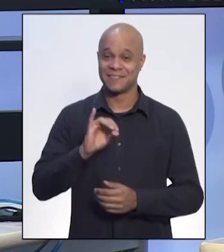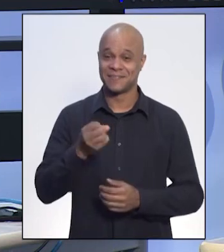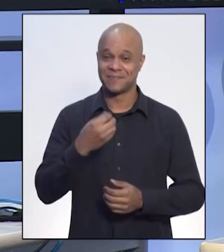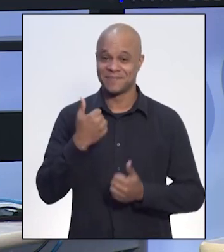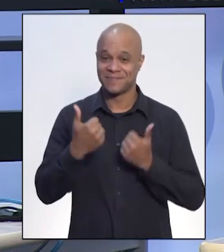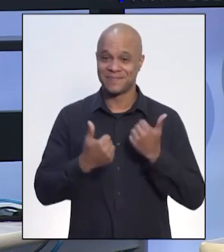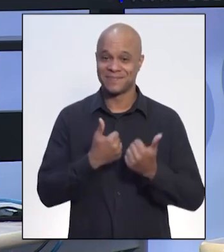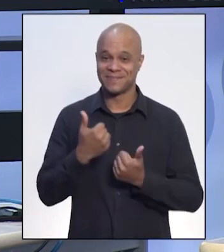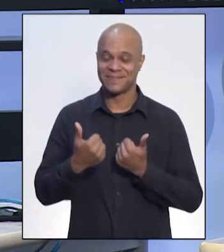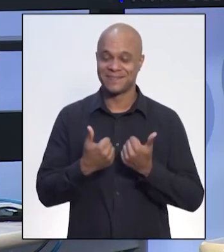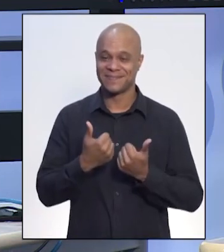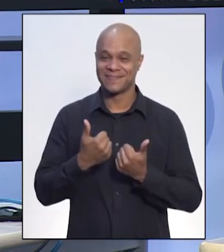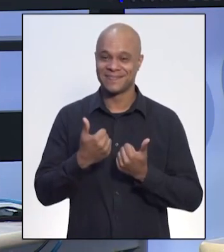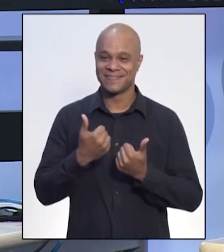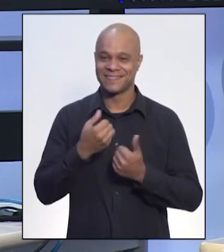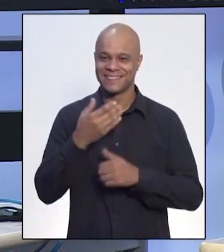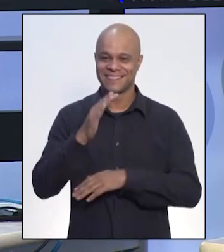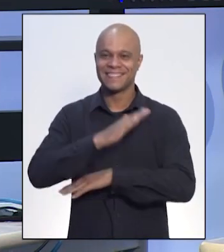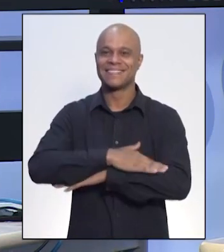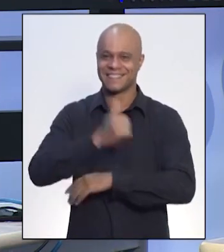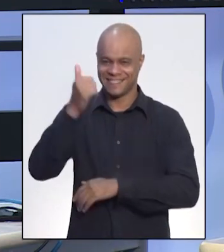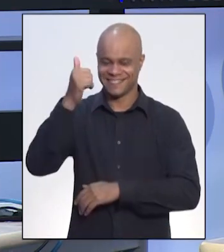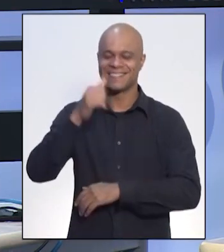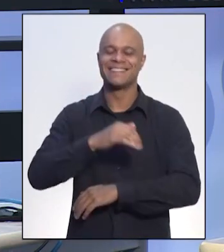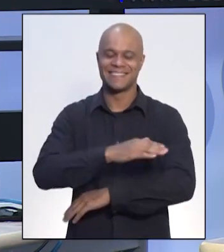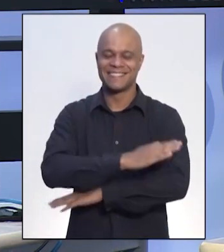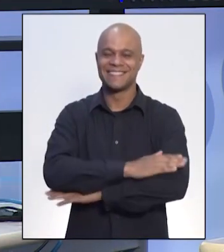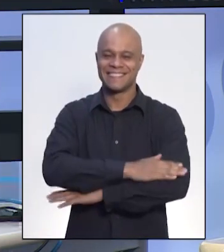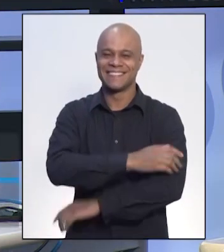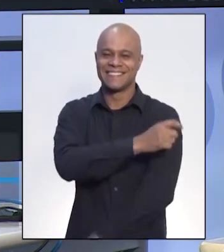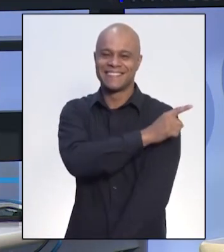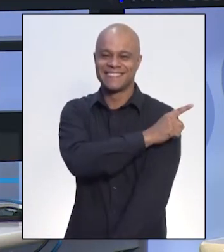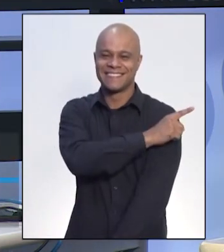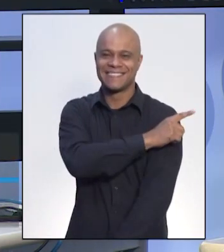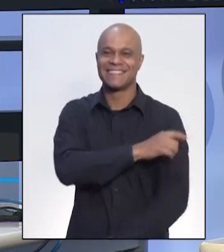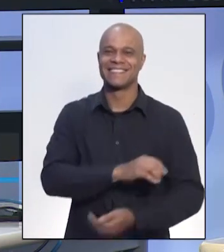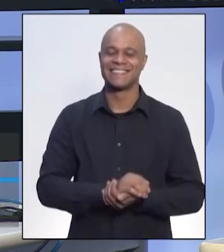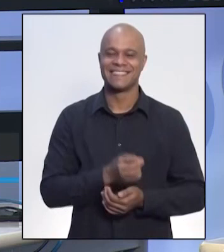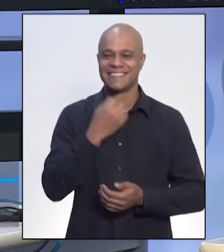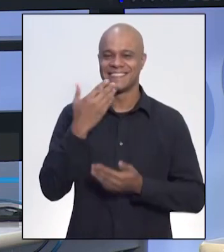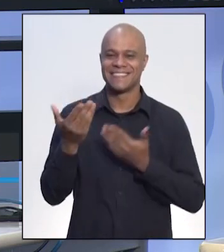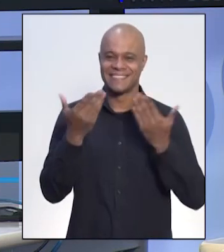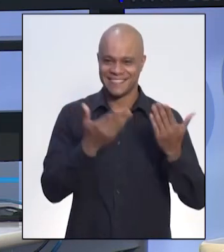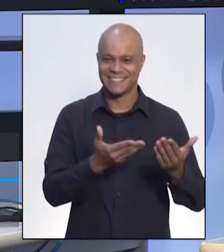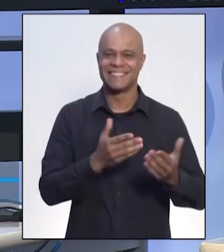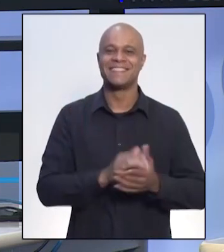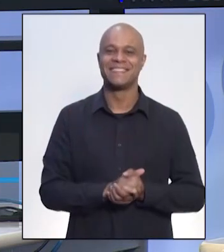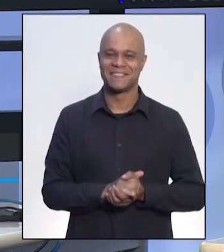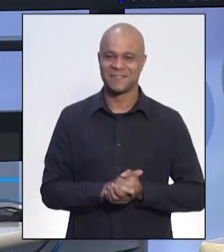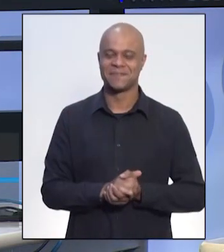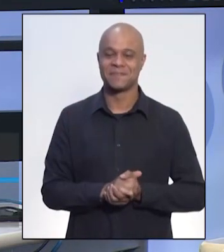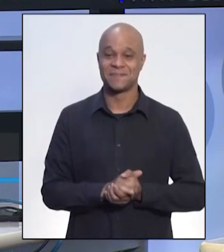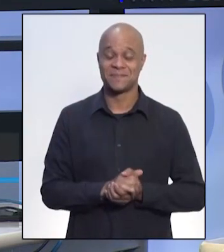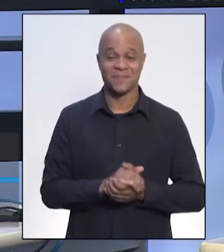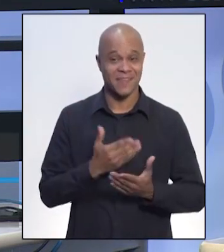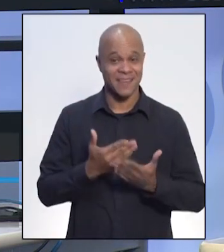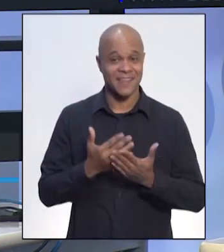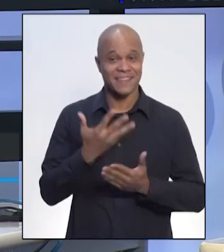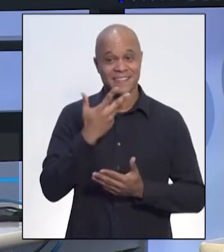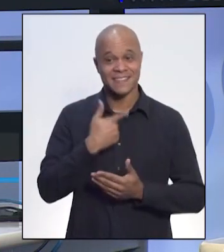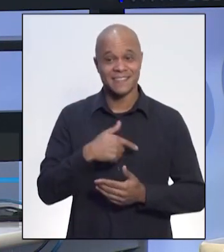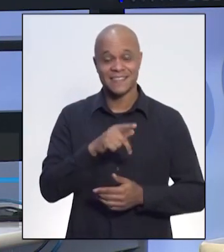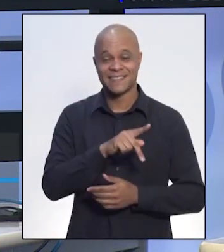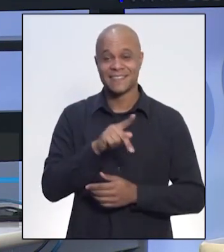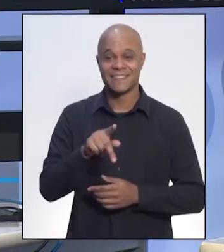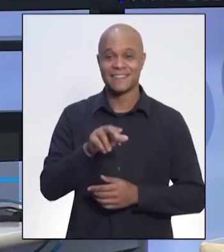Olá! Boa tarde, alunos da primeira série do ensino médio. Sejam todos bem-vindos para a nossa aula de matemática. Eu sou a